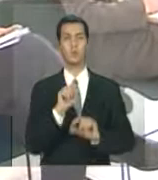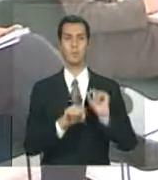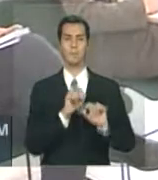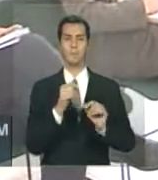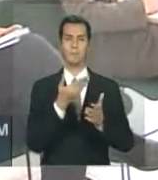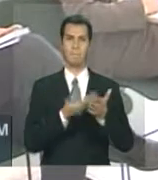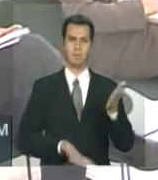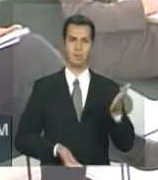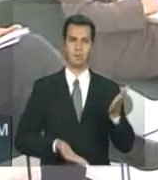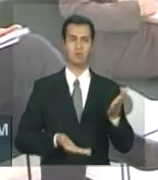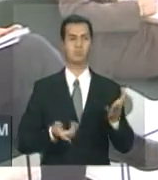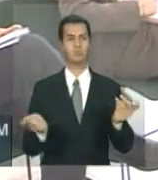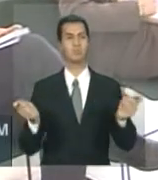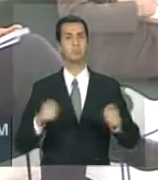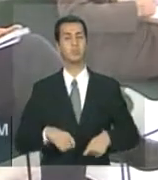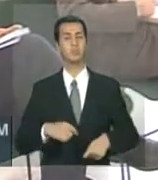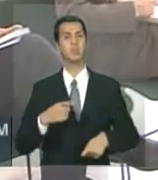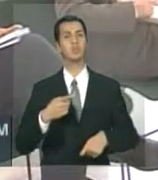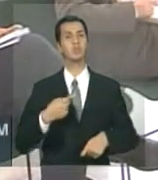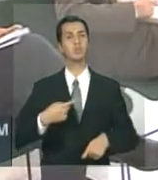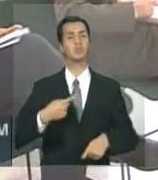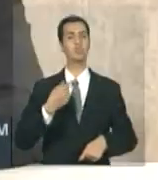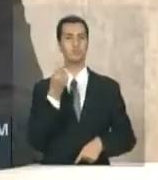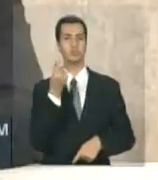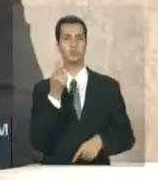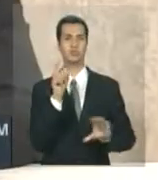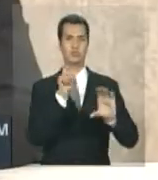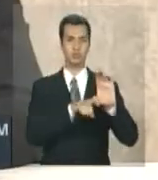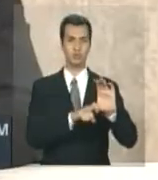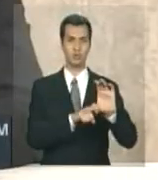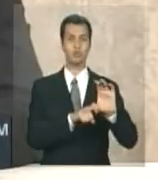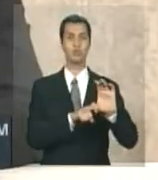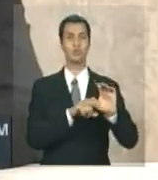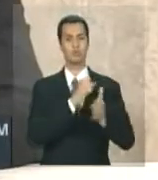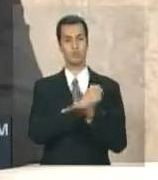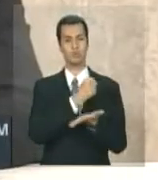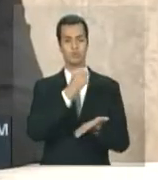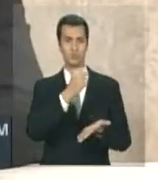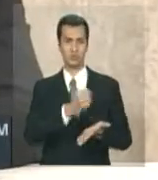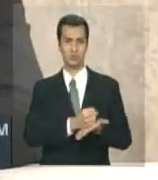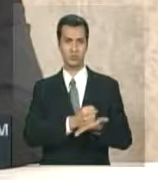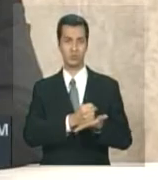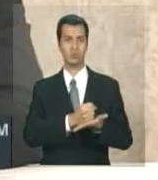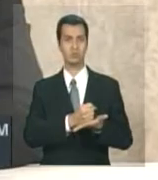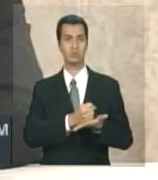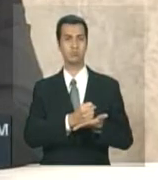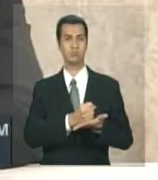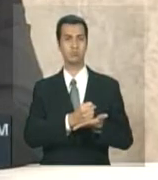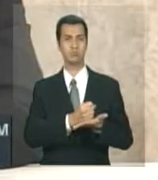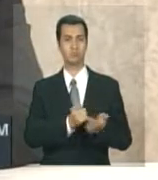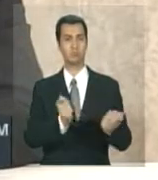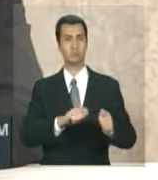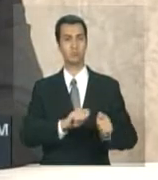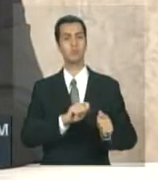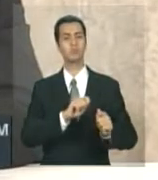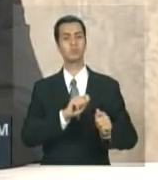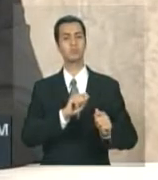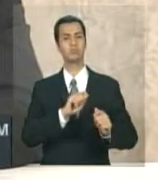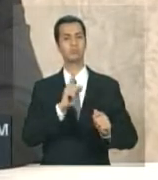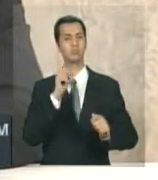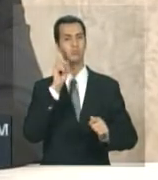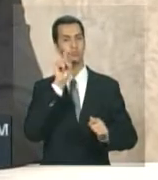possibilidade de renegociação daqueles contratos que não foram segurados e